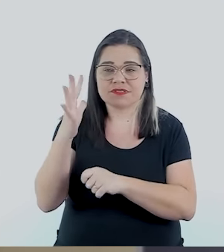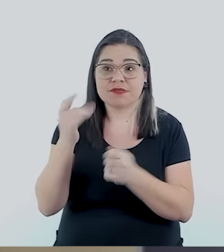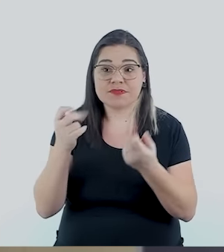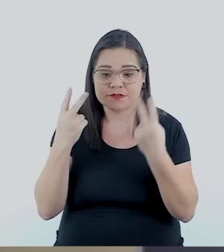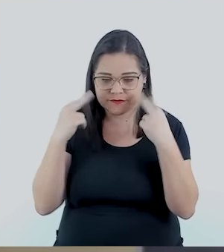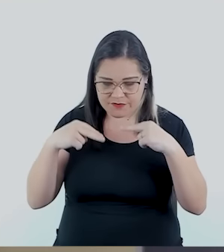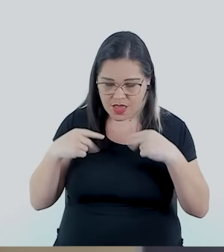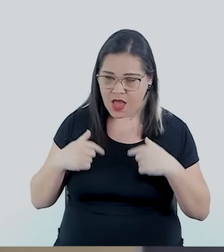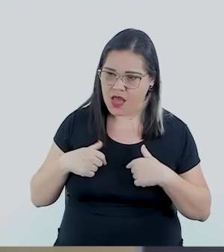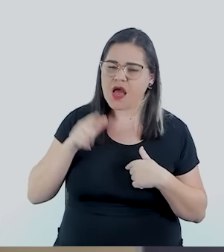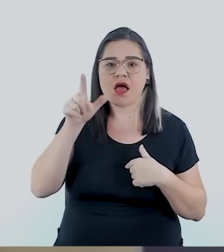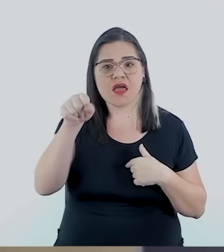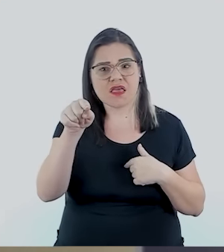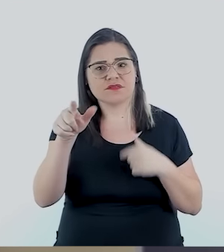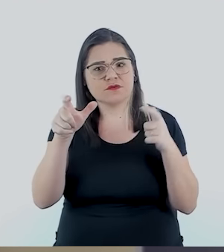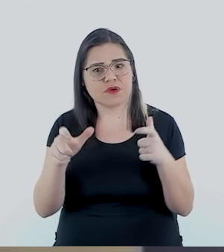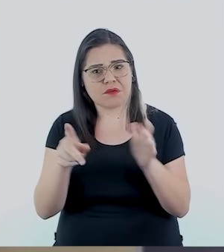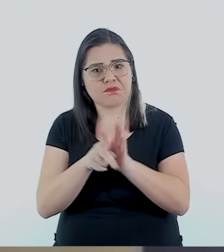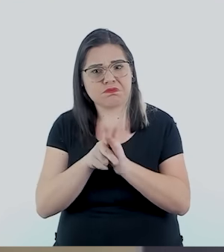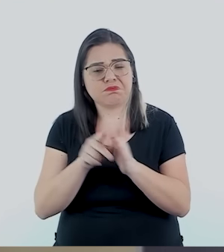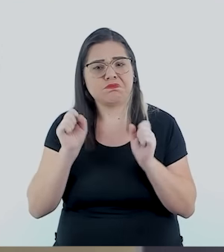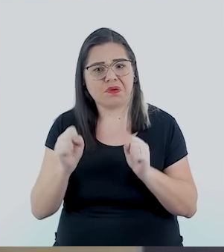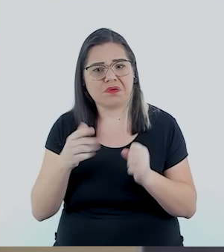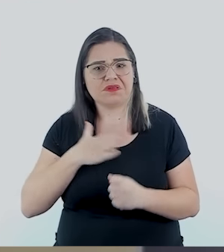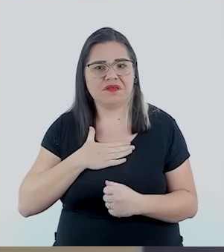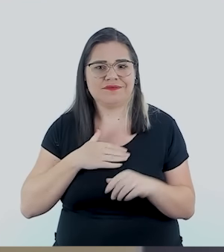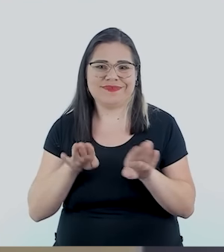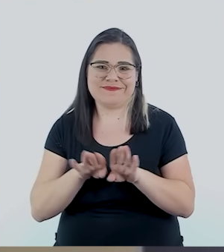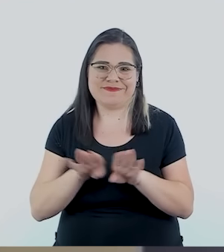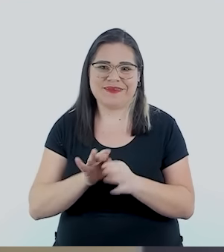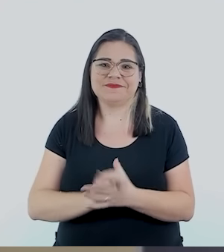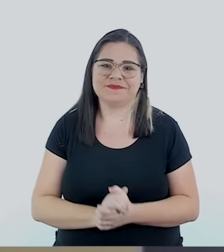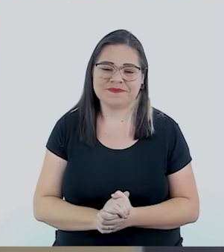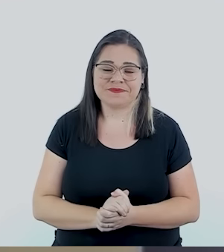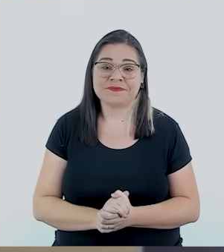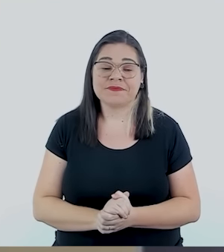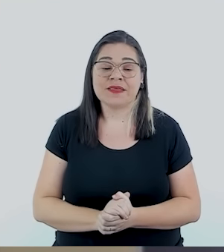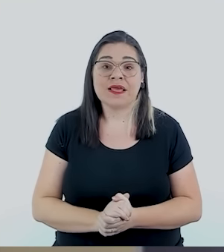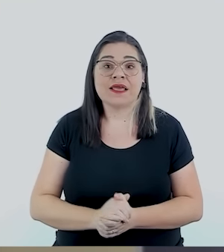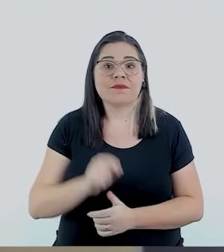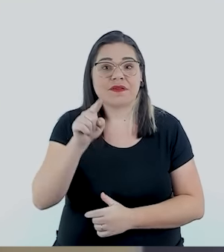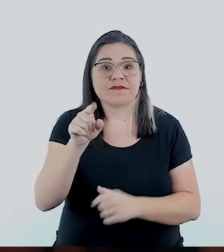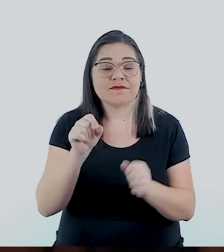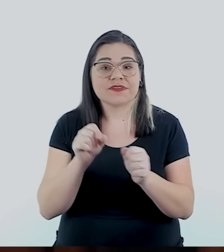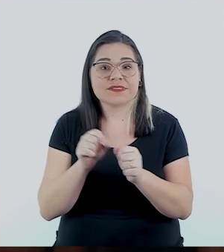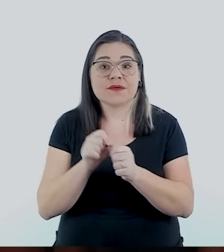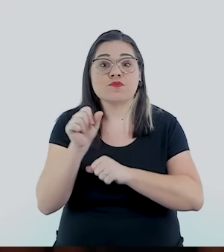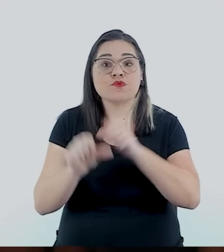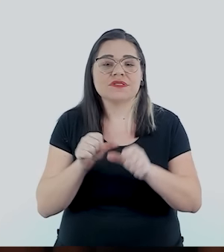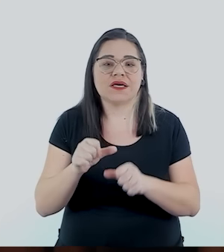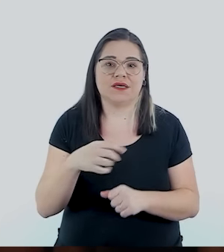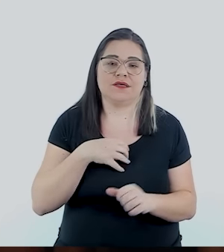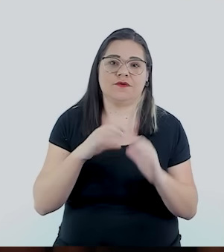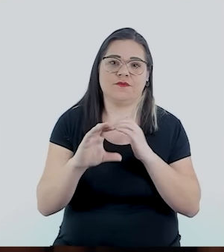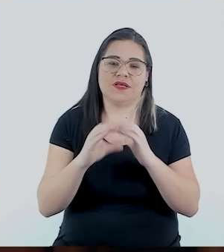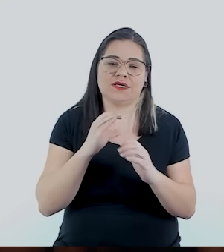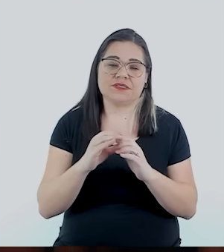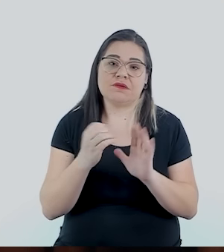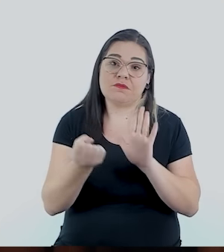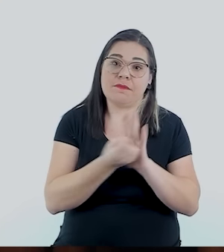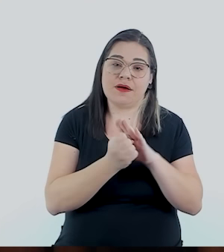para saber que aquele lugar Pode ser ocupado por alguém como eu né Por assim dizer e para você mudar esse tipo de comunicação seja com marca